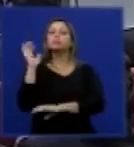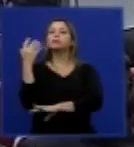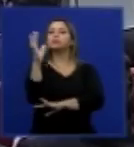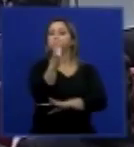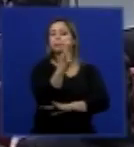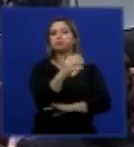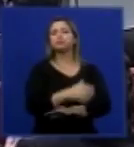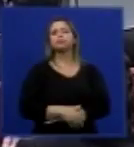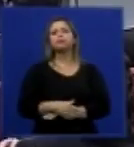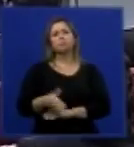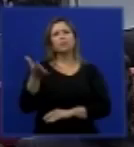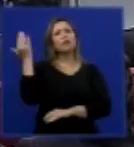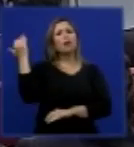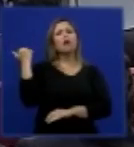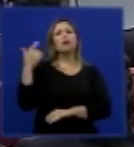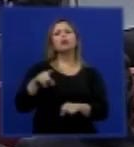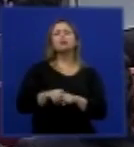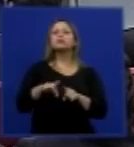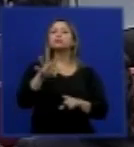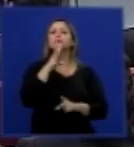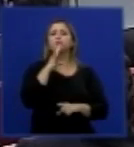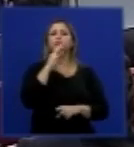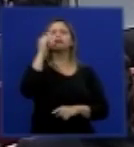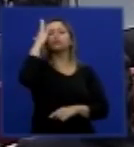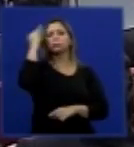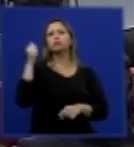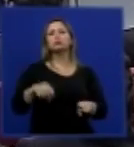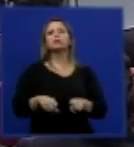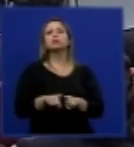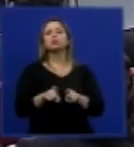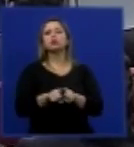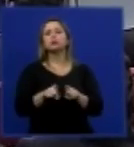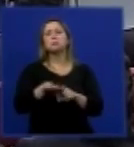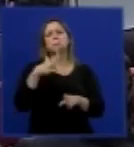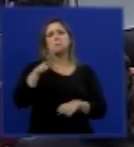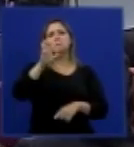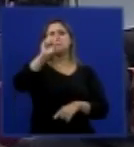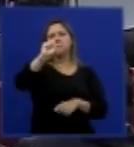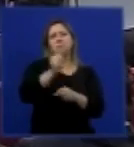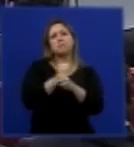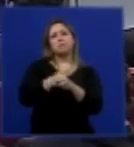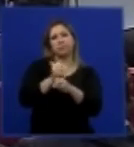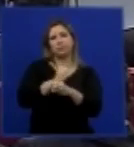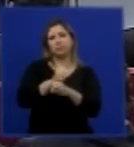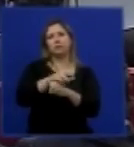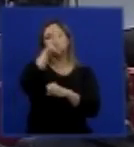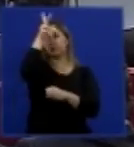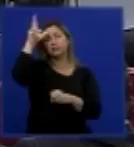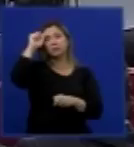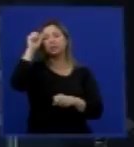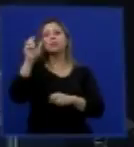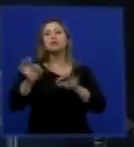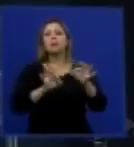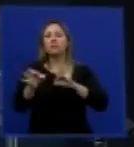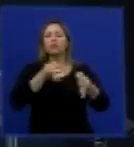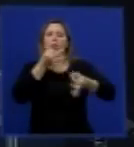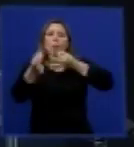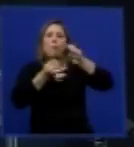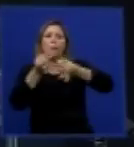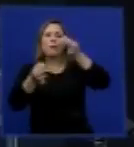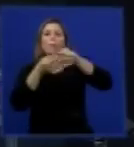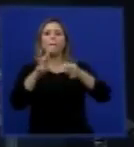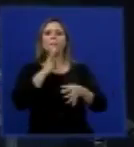e já havia conhecido anteriormente nos 8 anos de Gestão Pública de discussão de Filosofia de